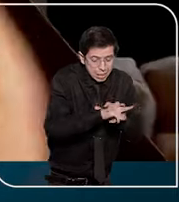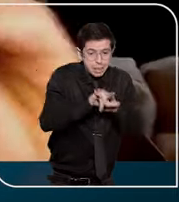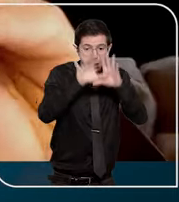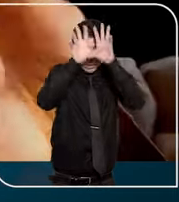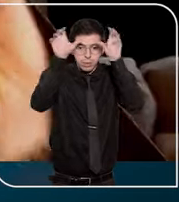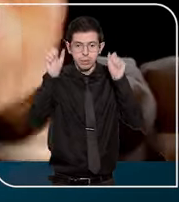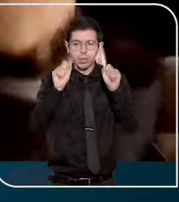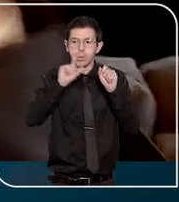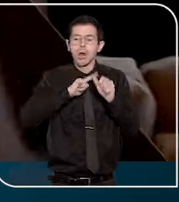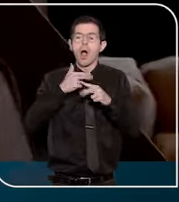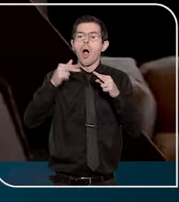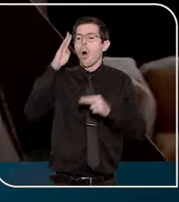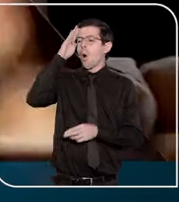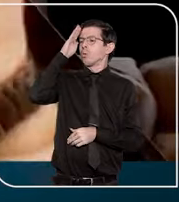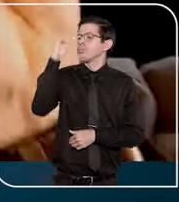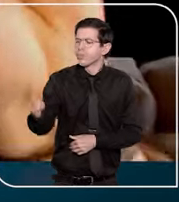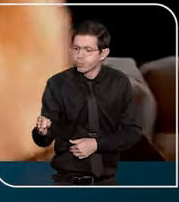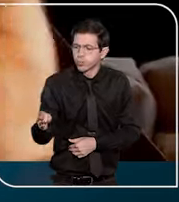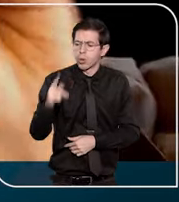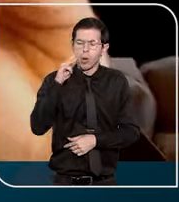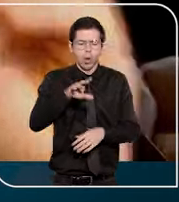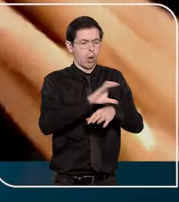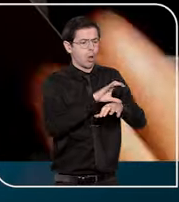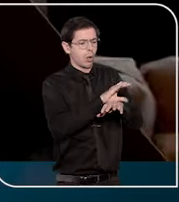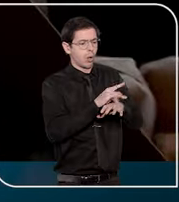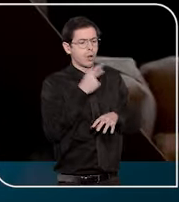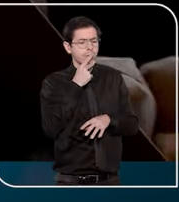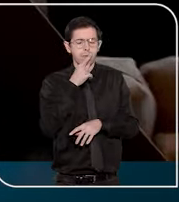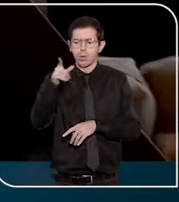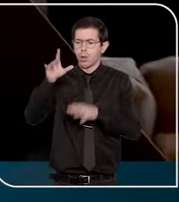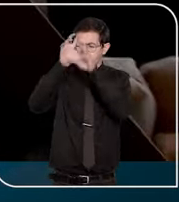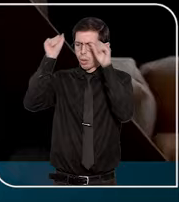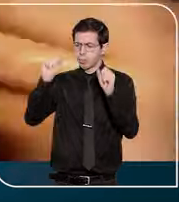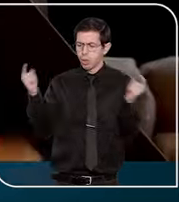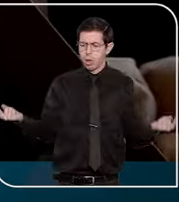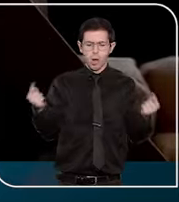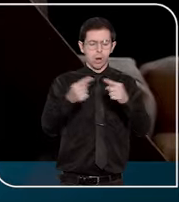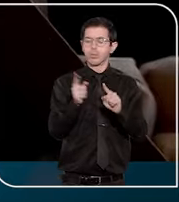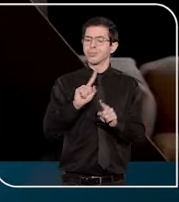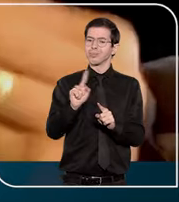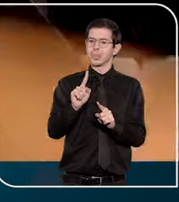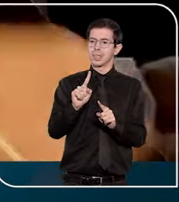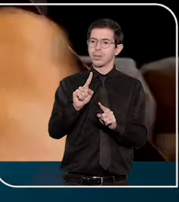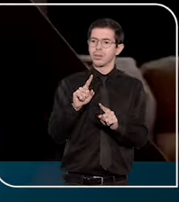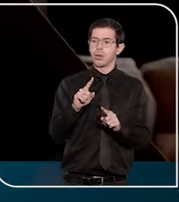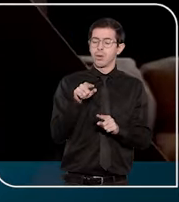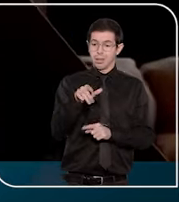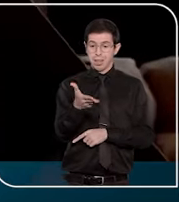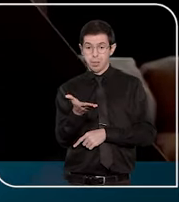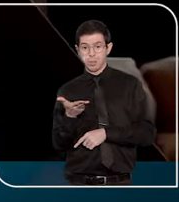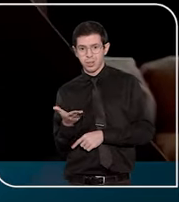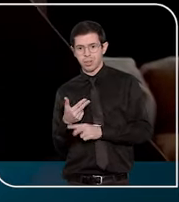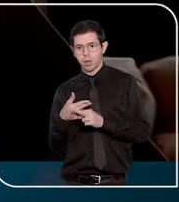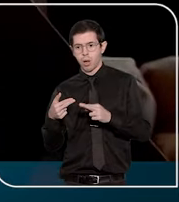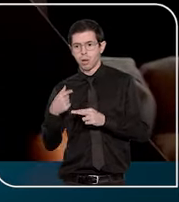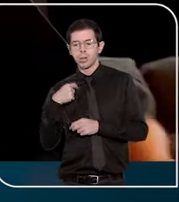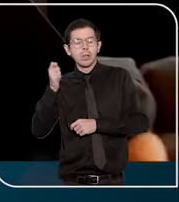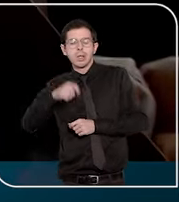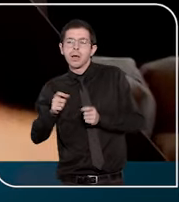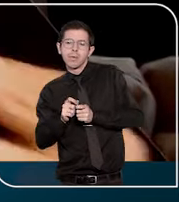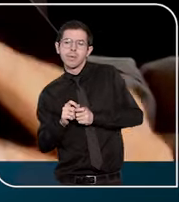uma coisa direta. Ó, a Constituição disse X, o tribunal disse Y. Não é isso. Você está pedindo uma coisa que não dá para fazer no recurso